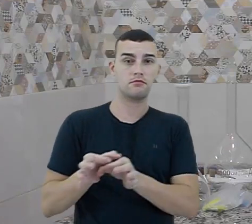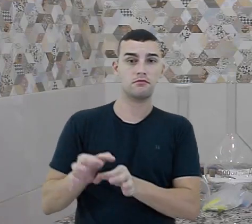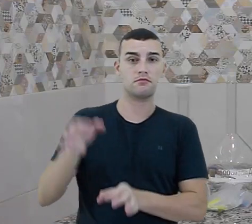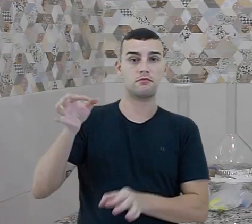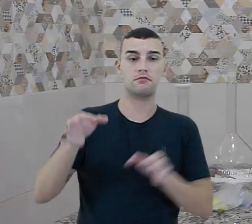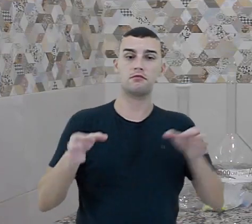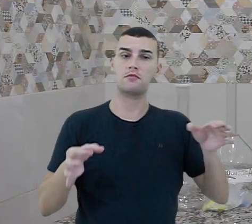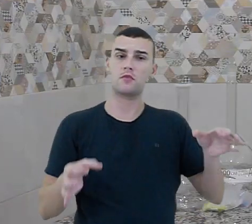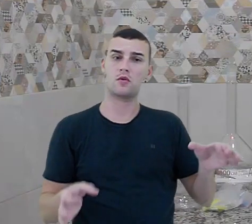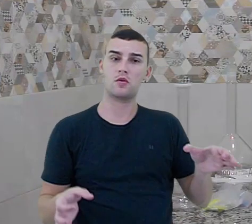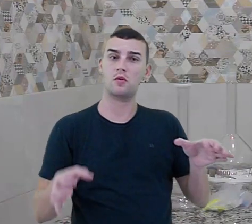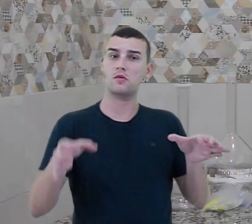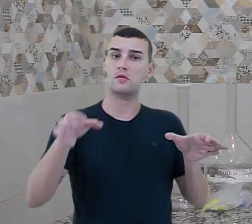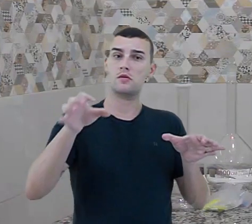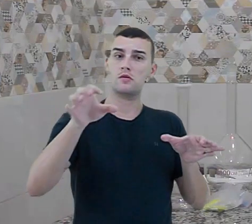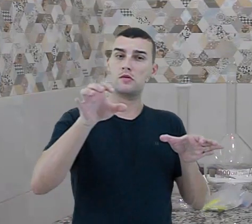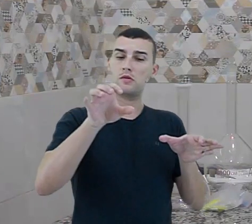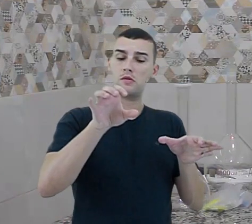coloco